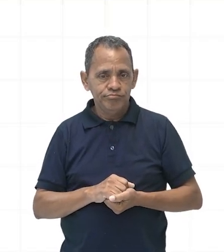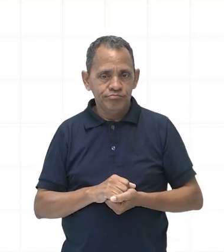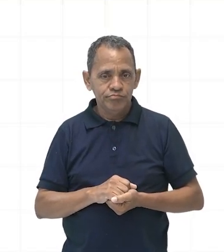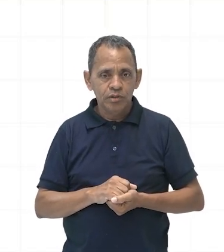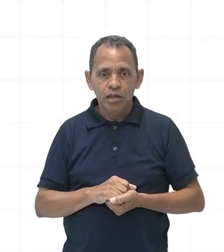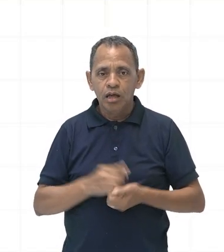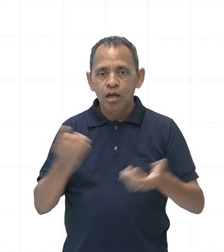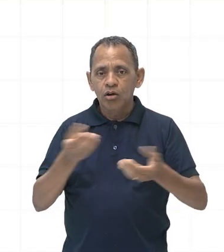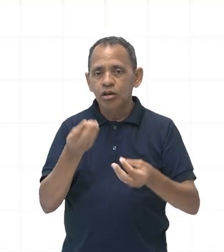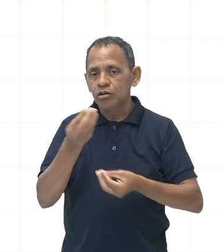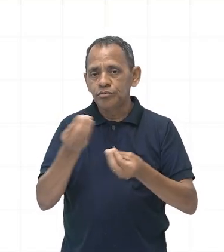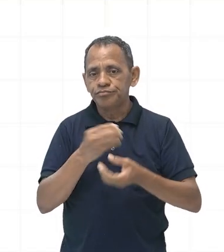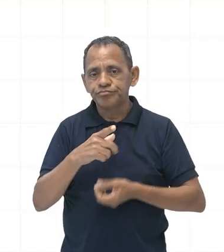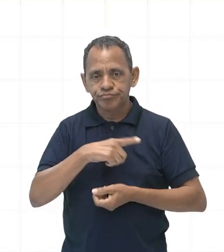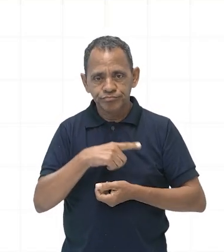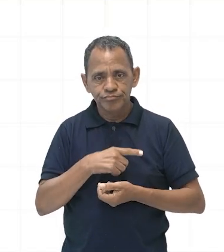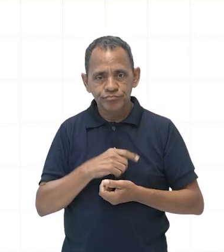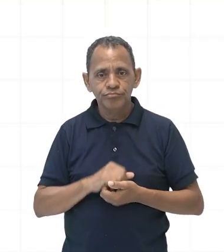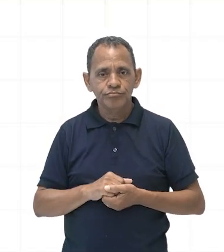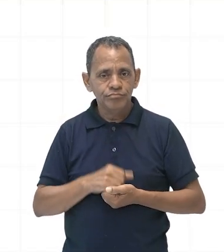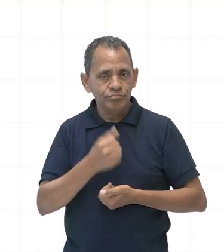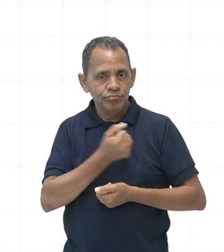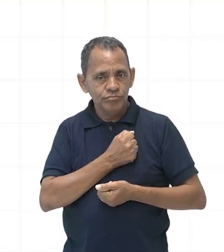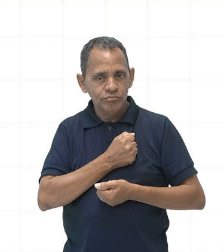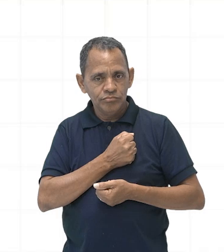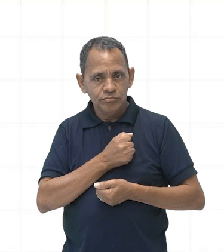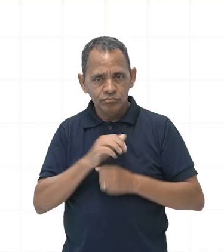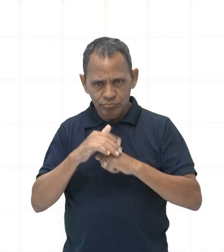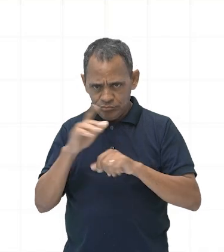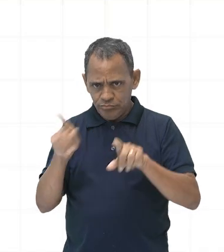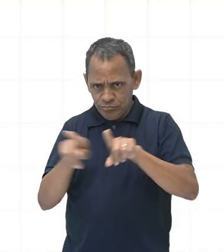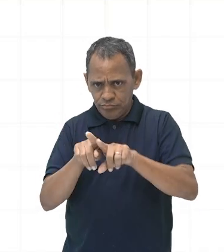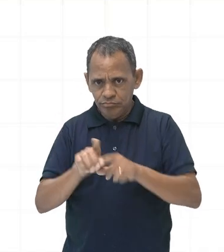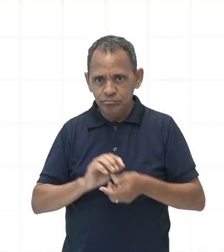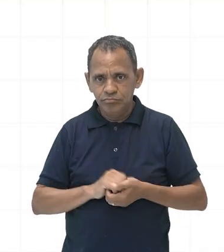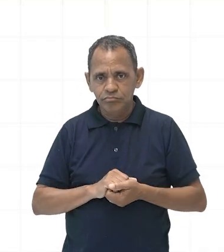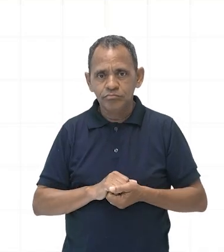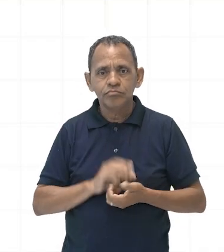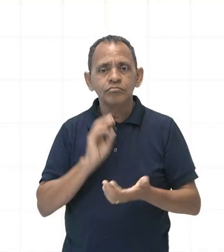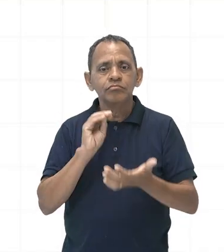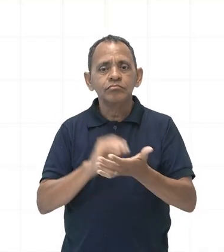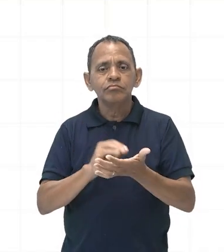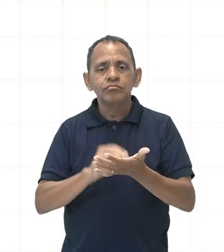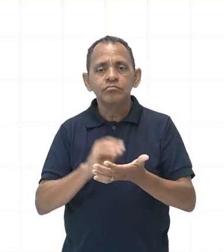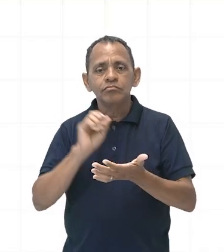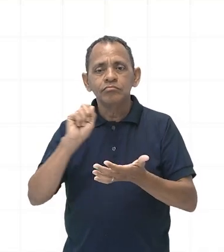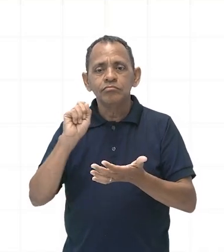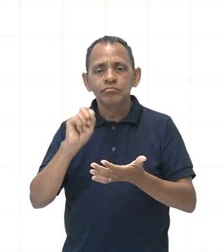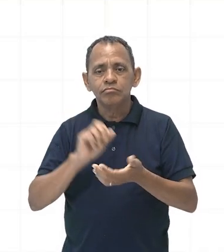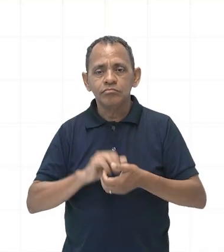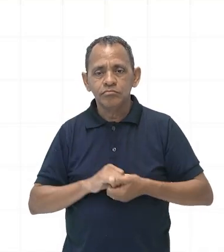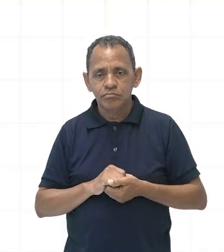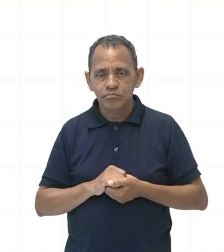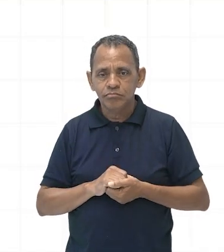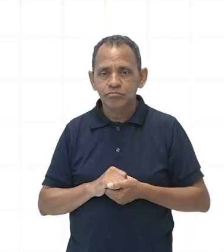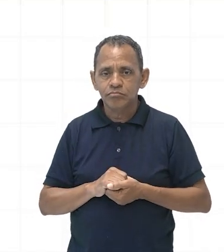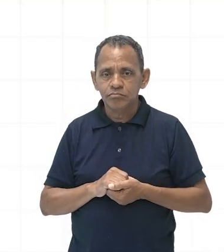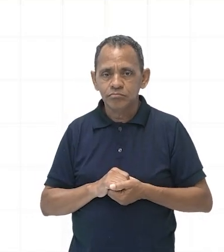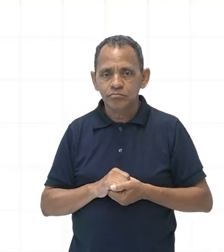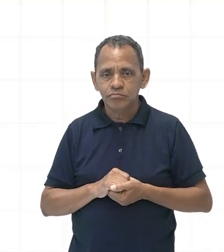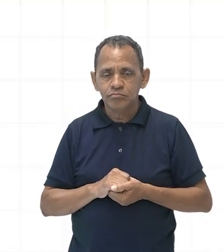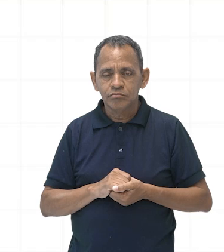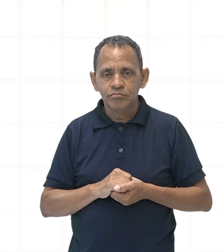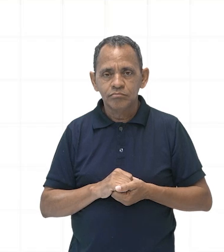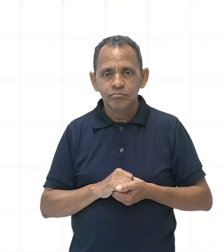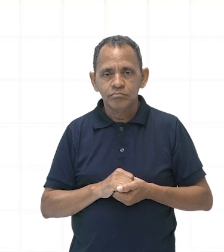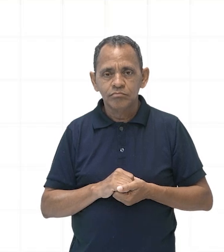agora, tem mais algum número na questão? Não tem. Ficou faltando esse número aqui de quilômetros. E